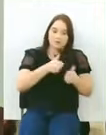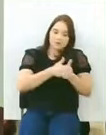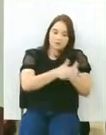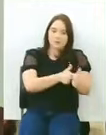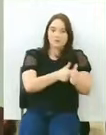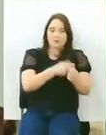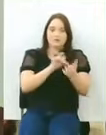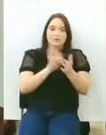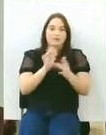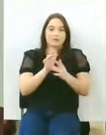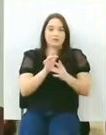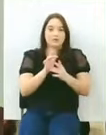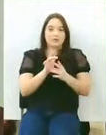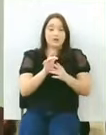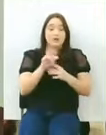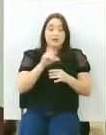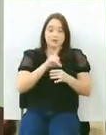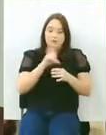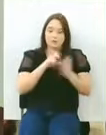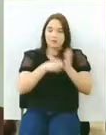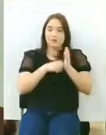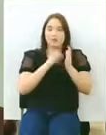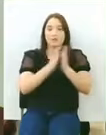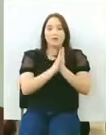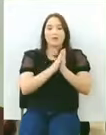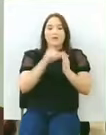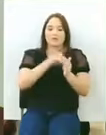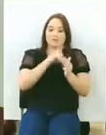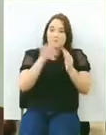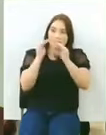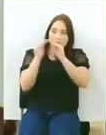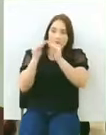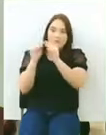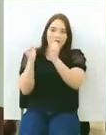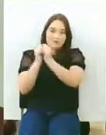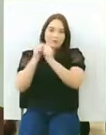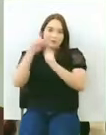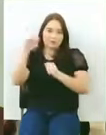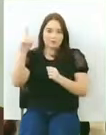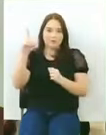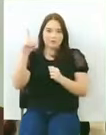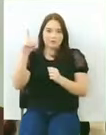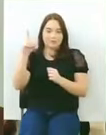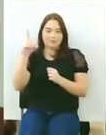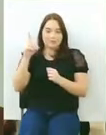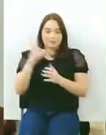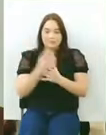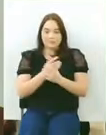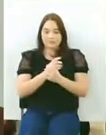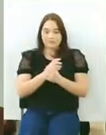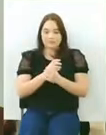a Jesus e mais pessoas vão morar no céu com a gente para a glória de Jesus.